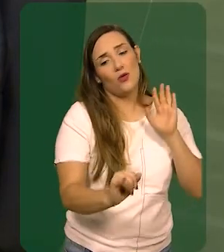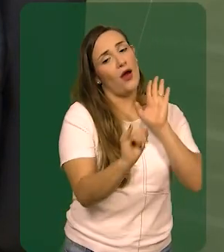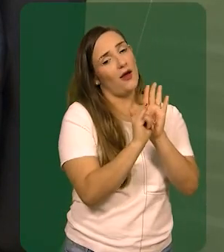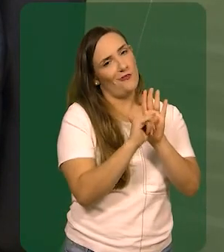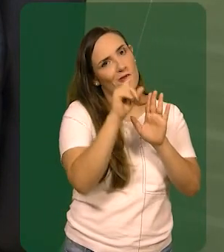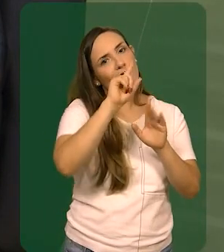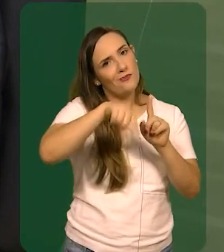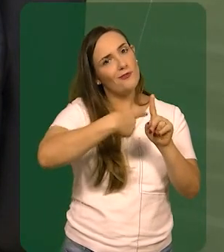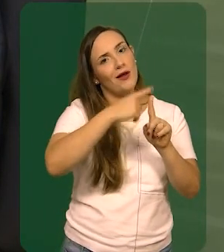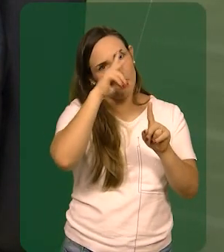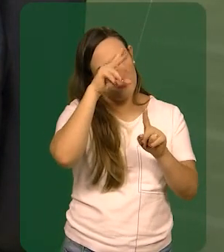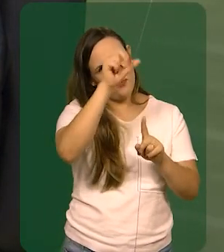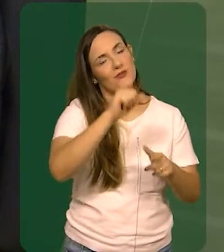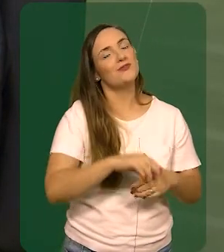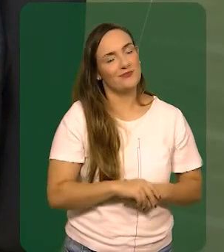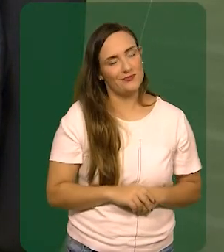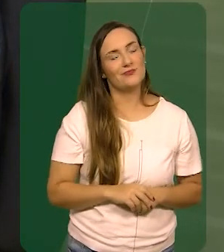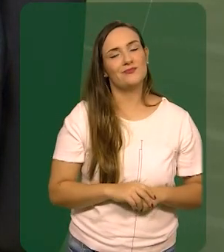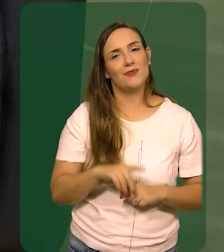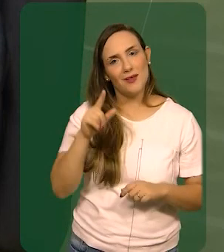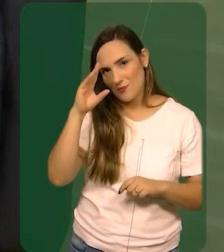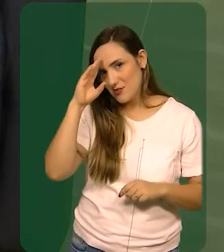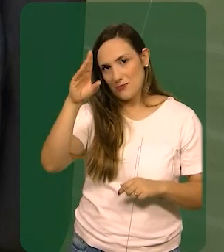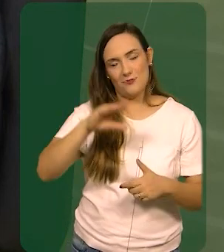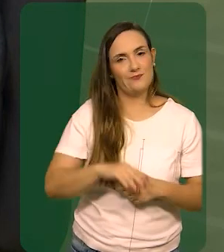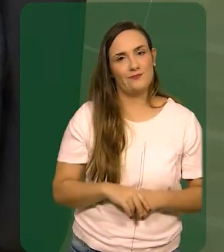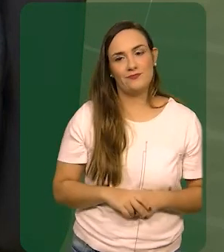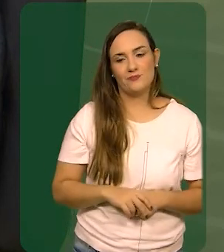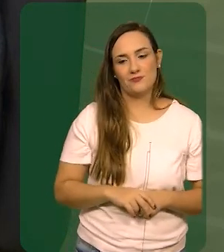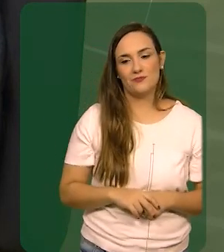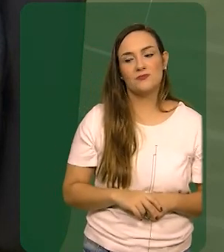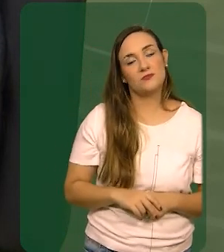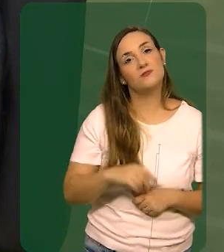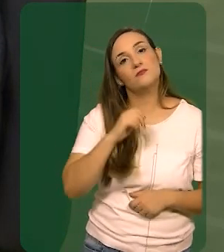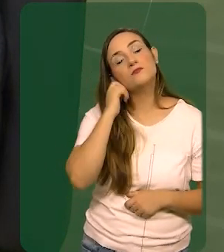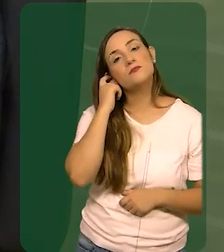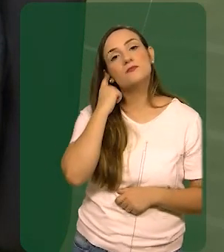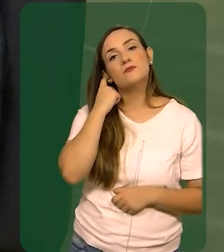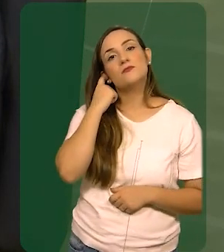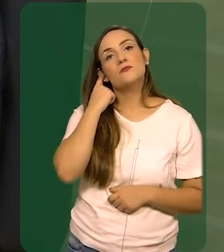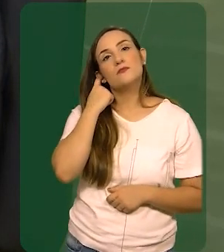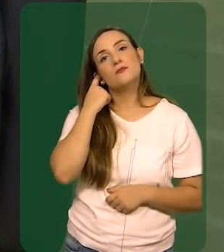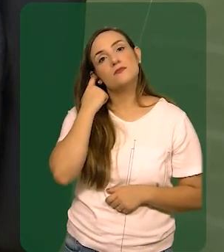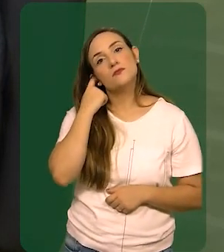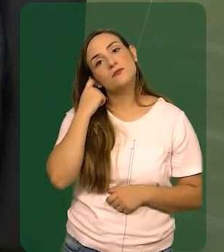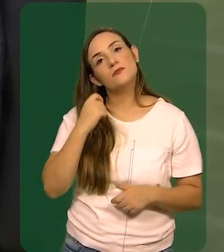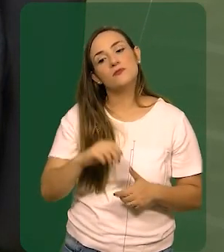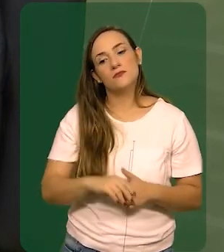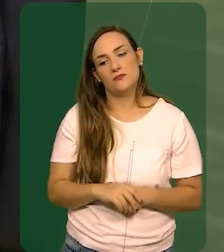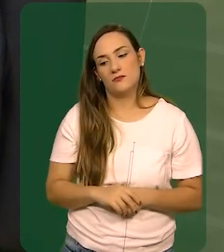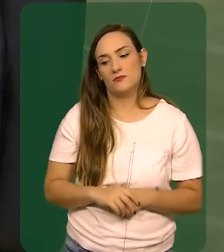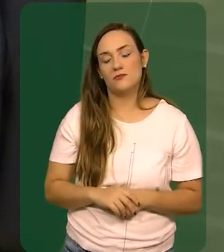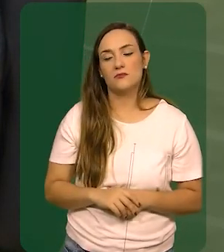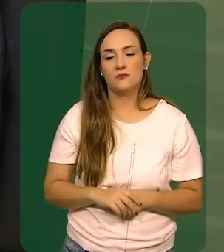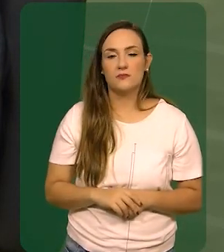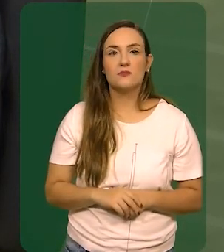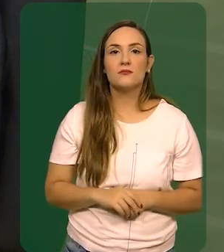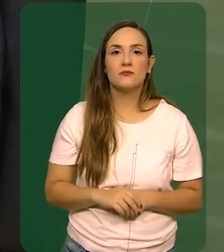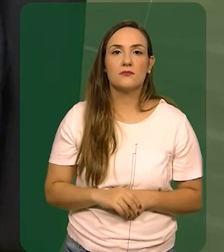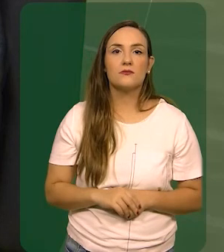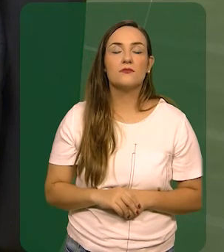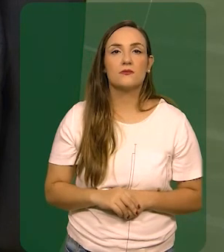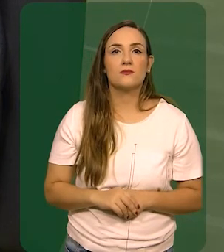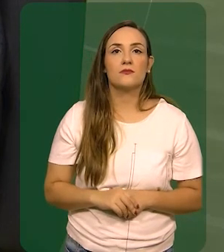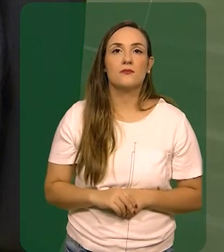é somente as coisas culturais, mas a língua é fundamental. Então, onde eu falei, eu vou pegar minha linha de pesquisa no